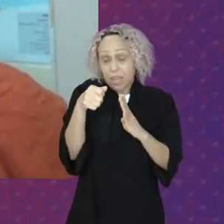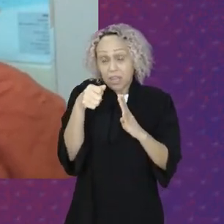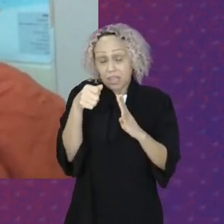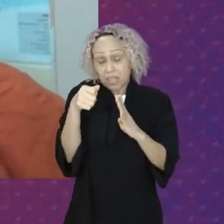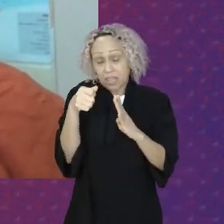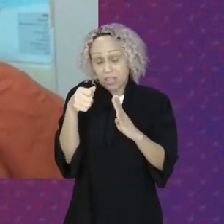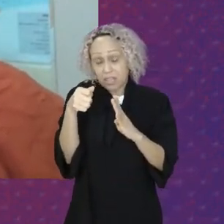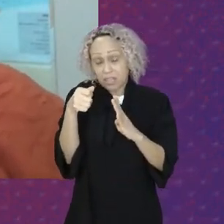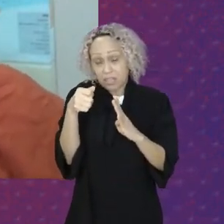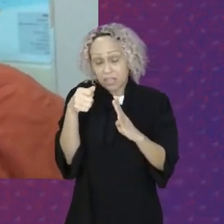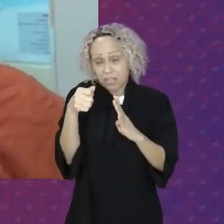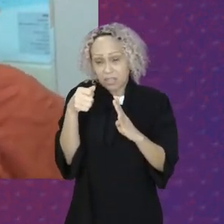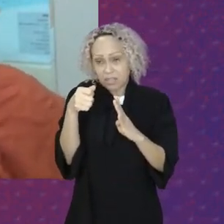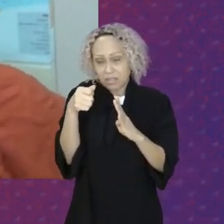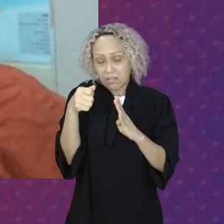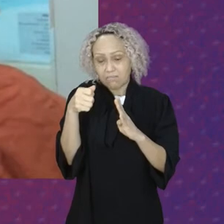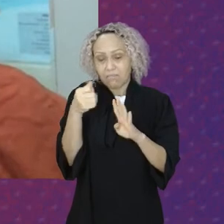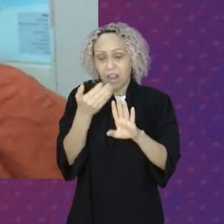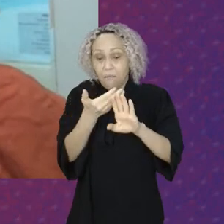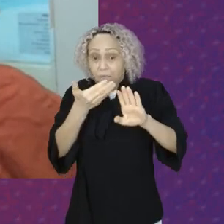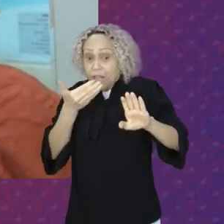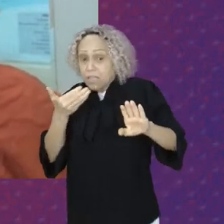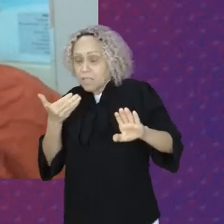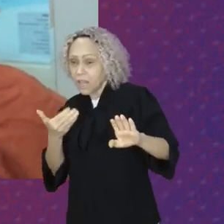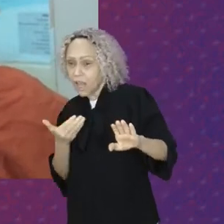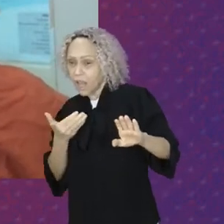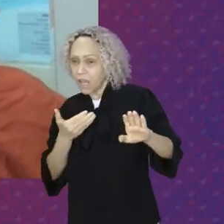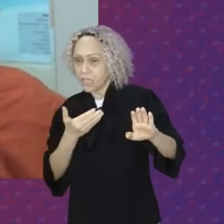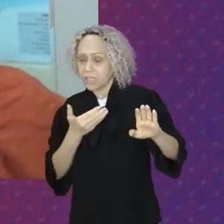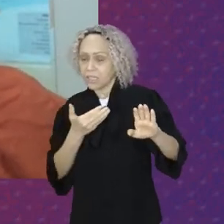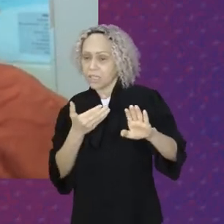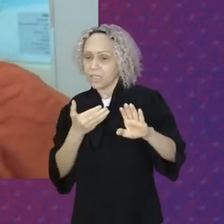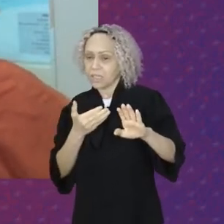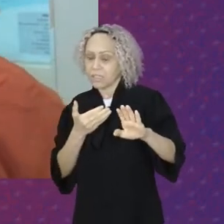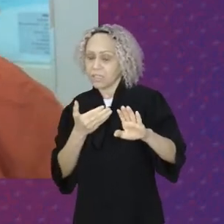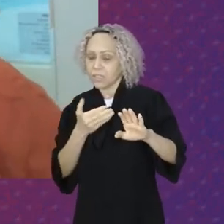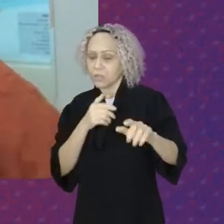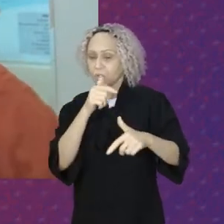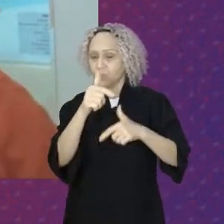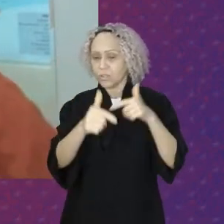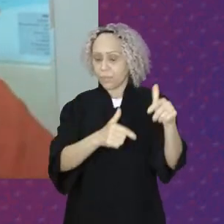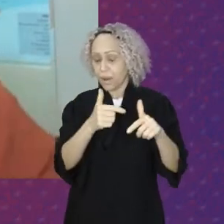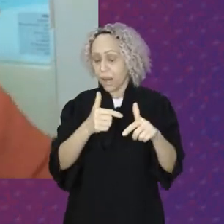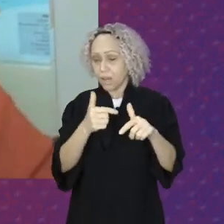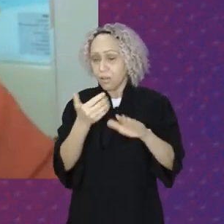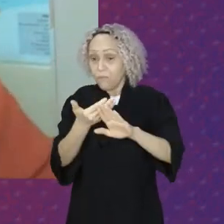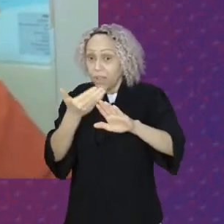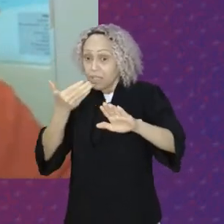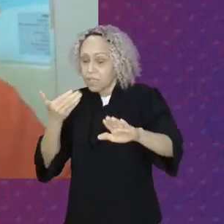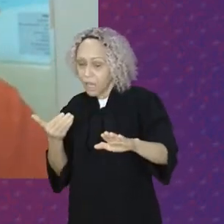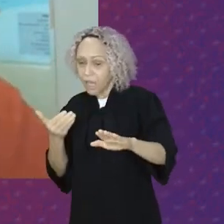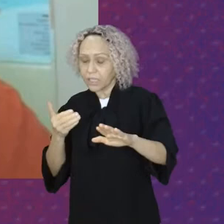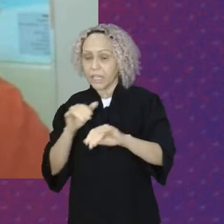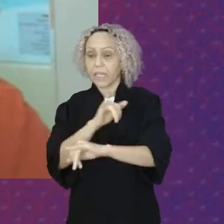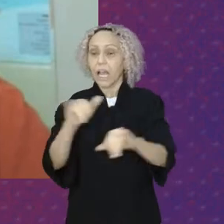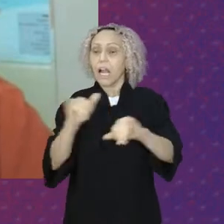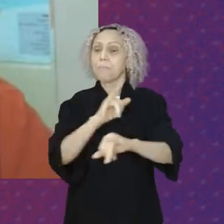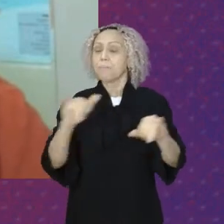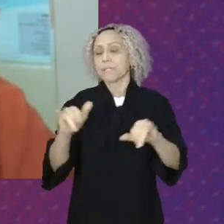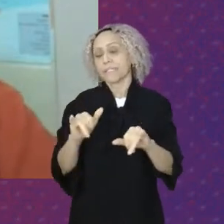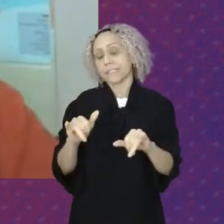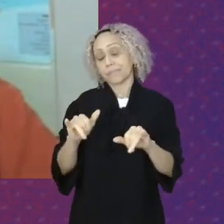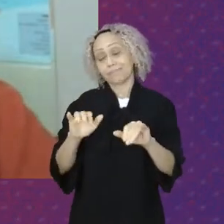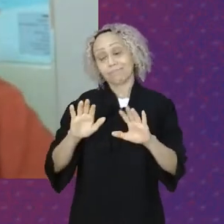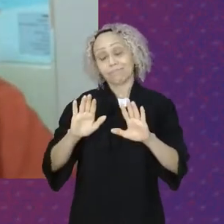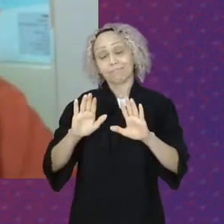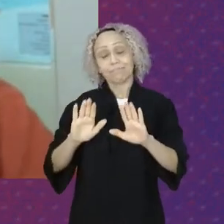senti, eu poderia voltar para essa campanha, para o processo eleitoral. Mas eu arrisco dizer para vocês que isso